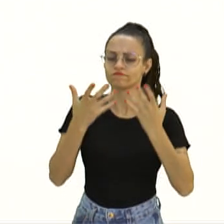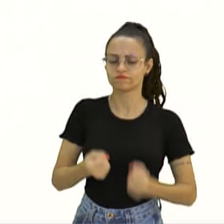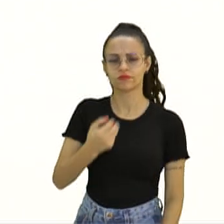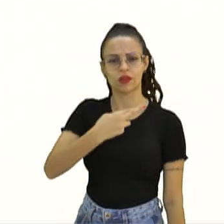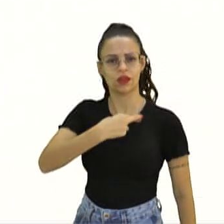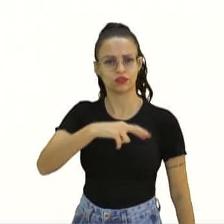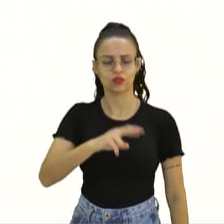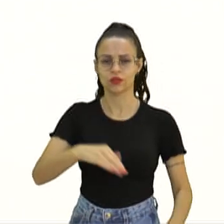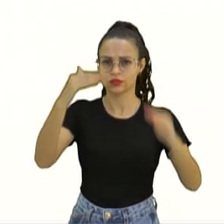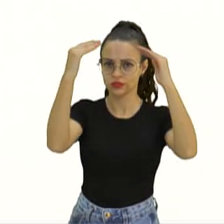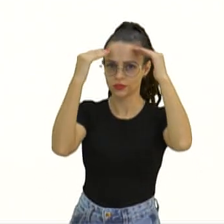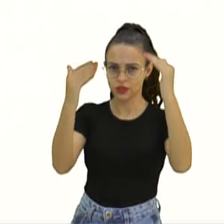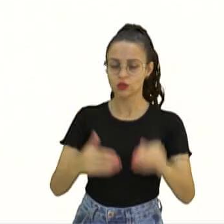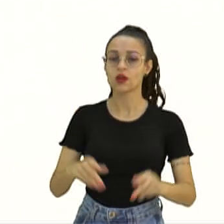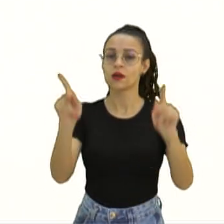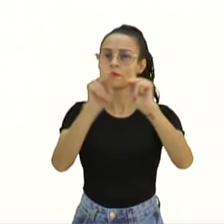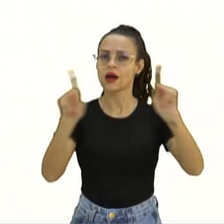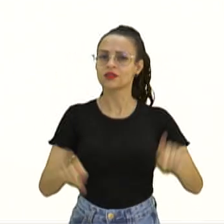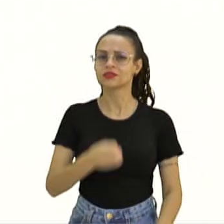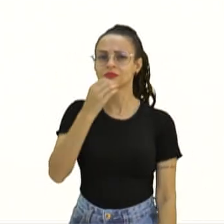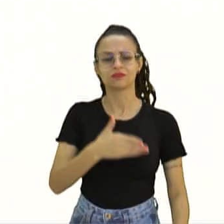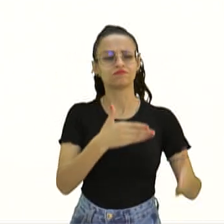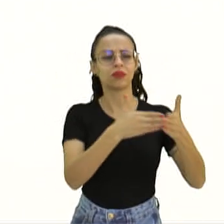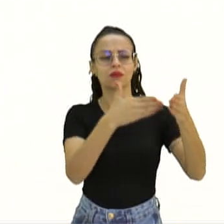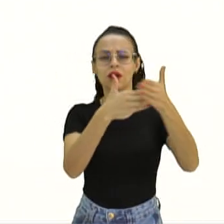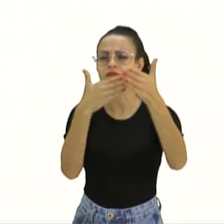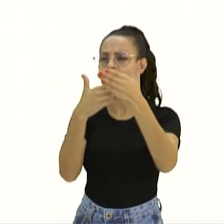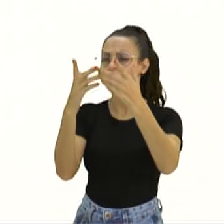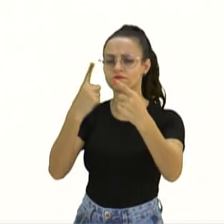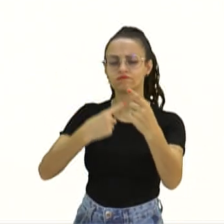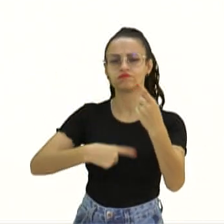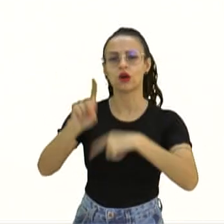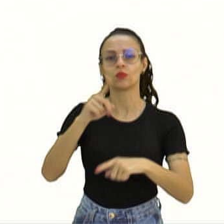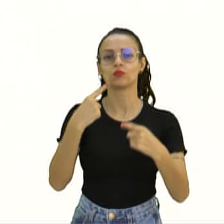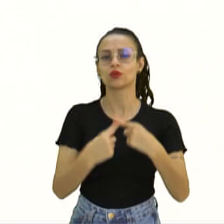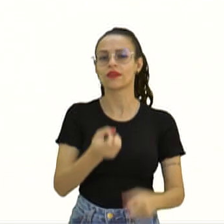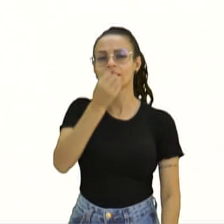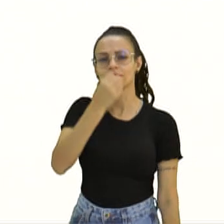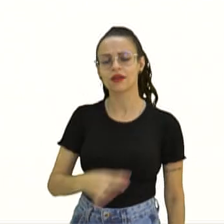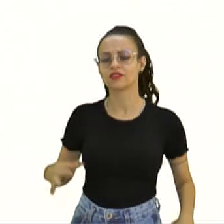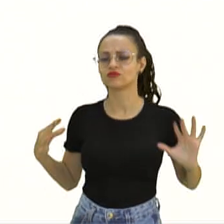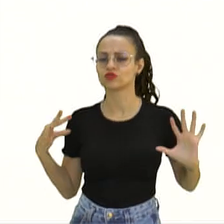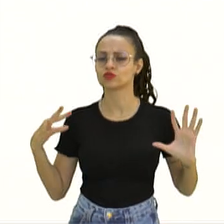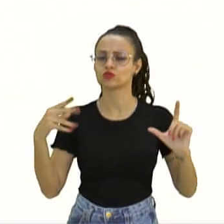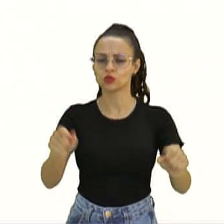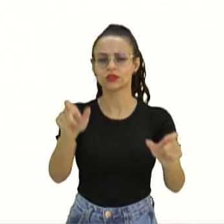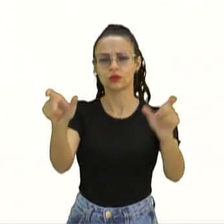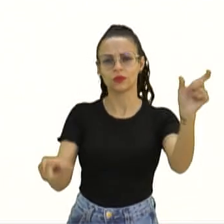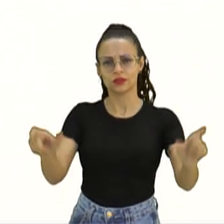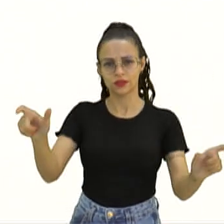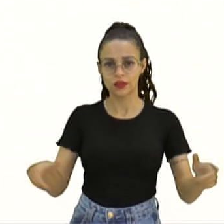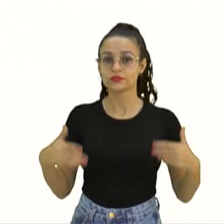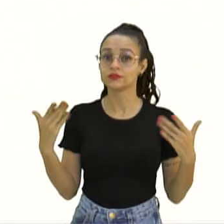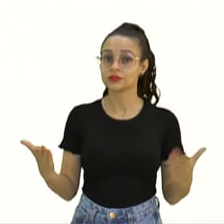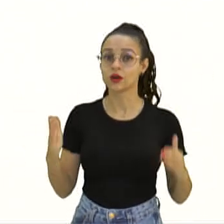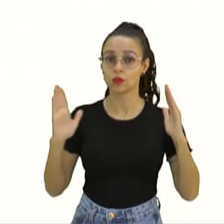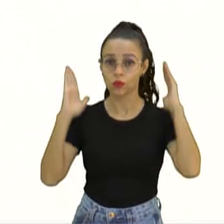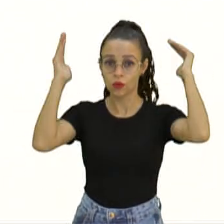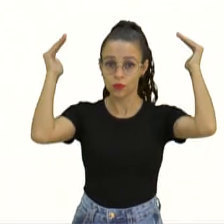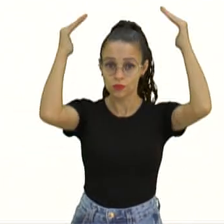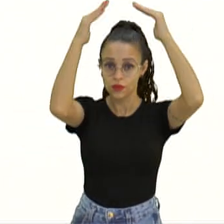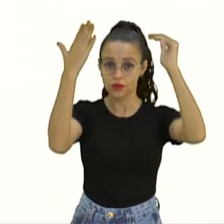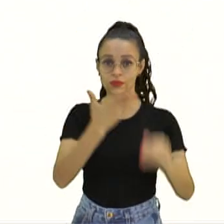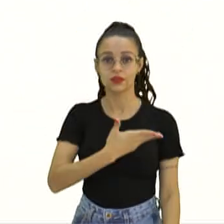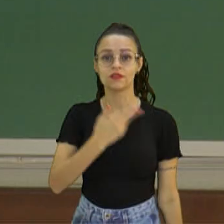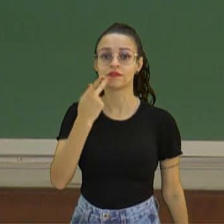paz é um bem que supera qualquer barreira porque é um bem de toda a humanidade tão Papa nos dizendo